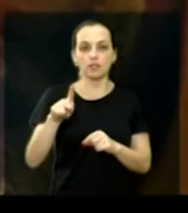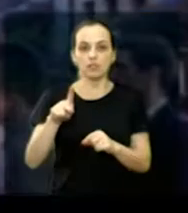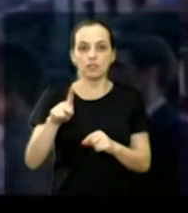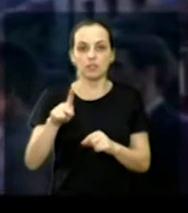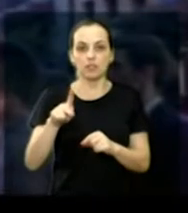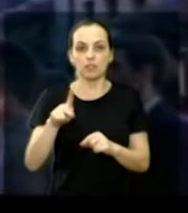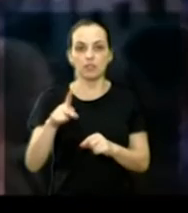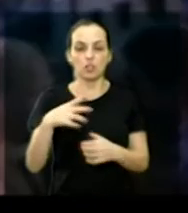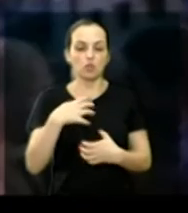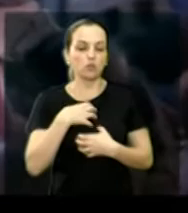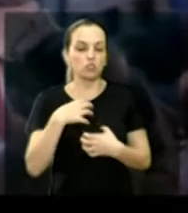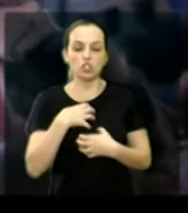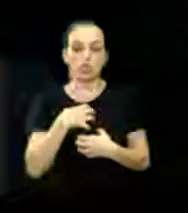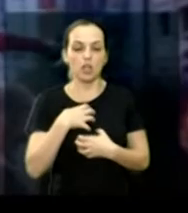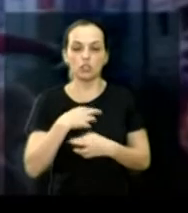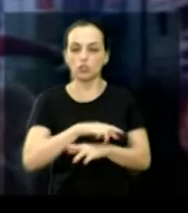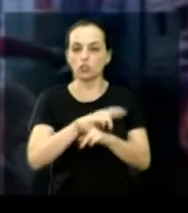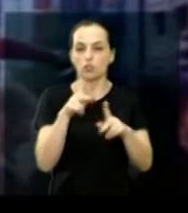vírgulas